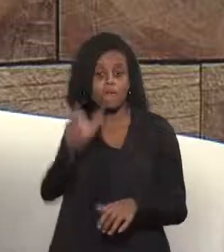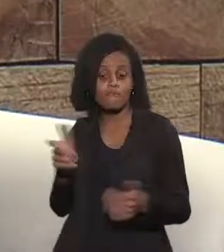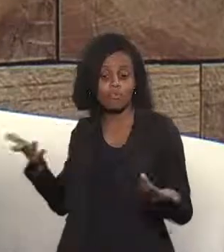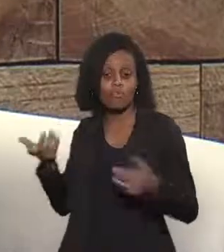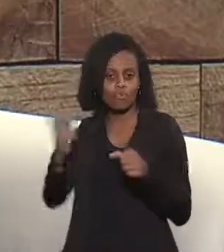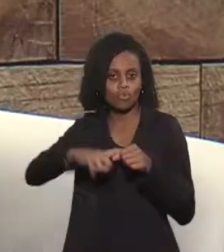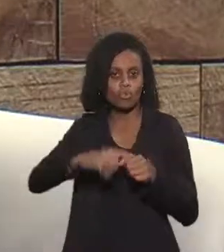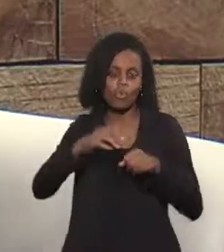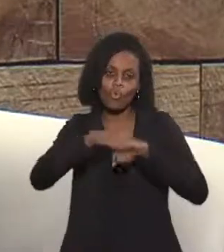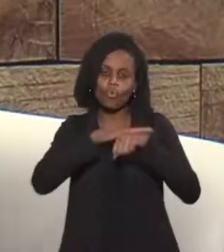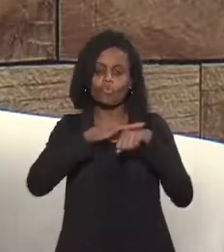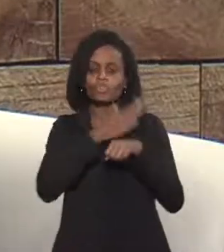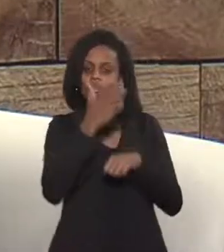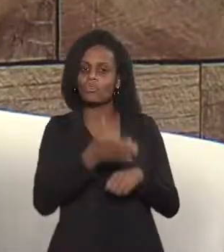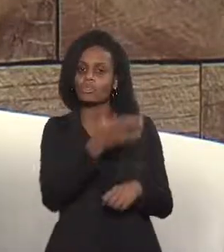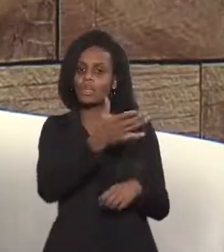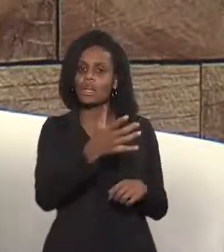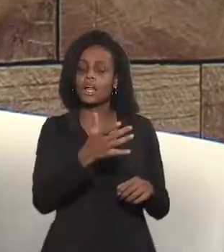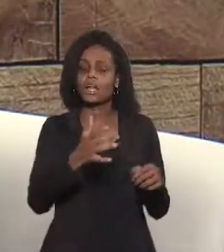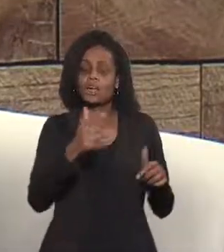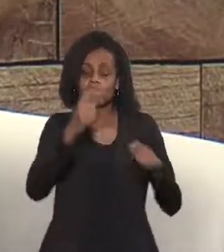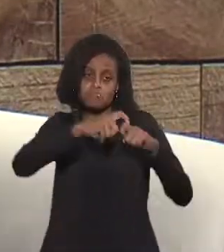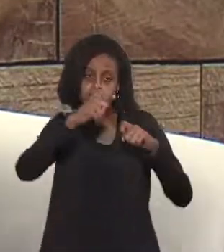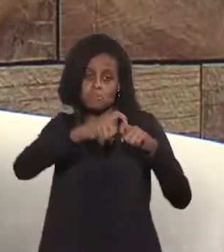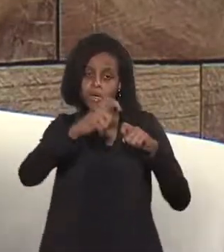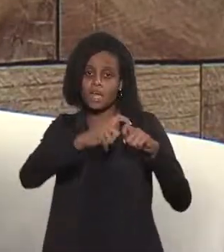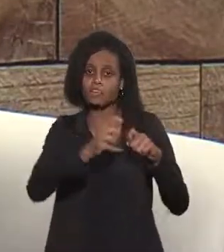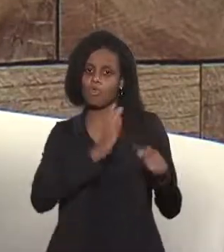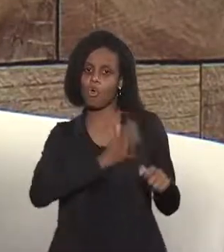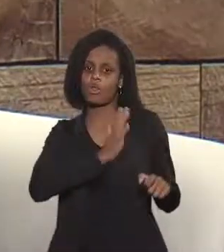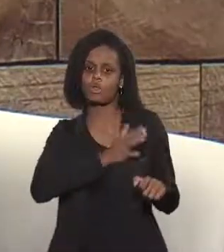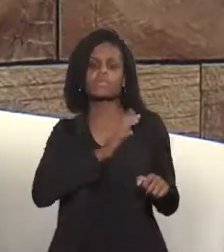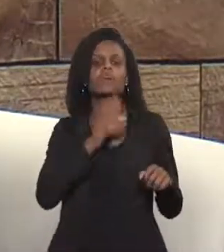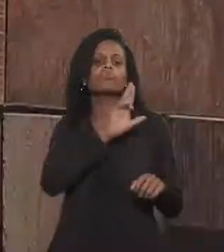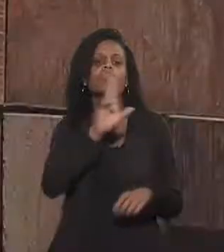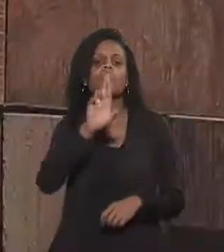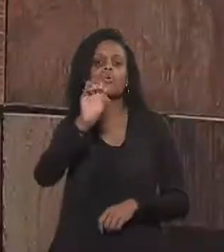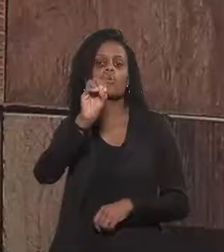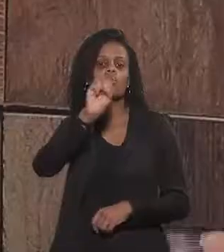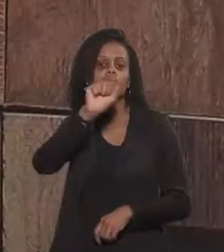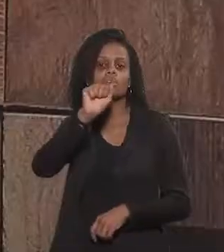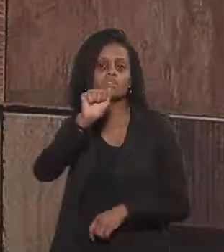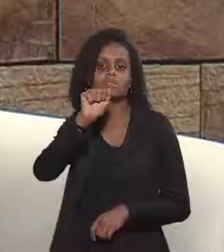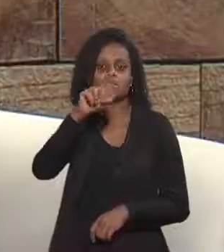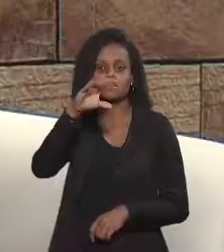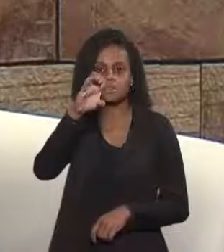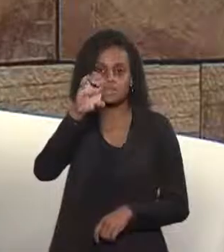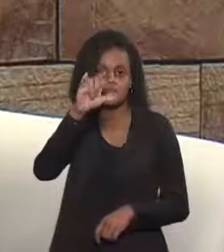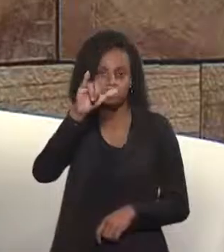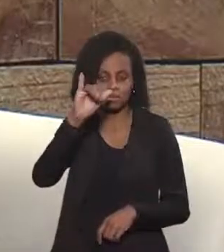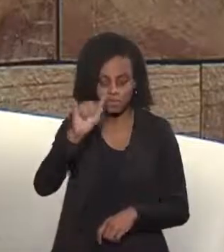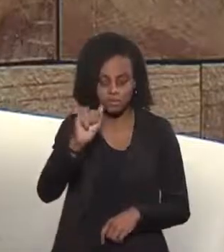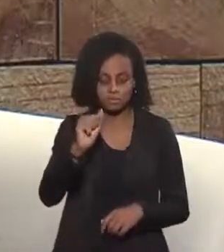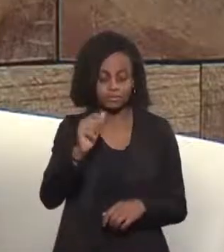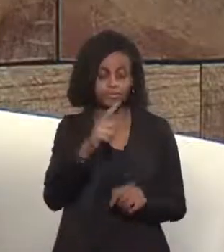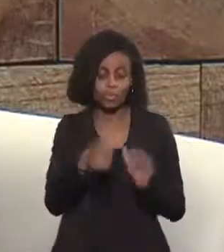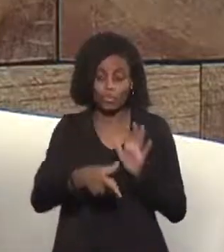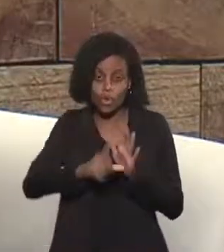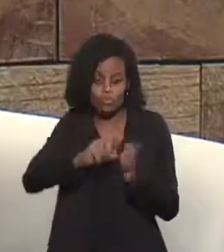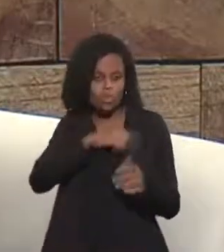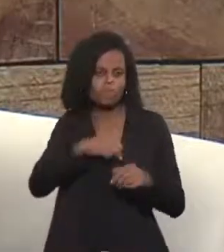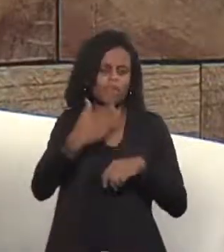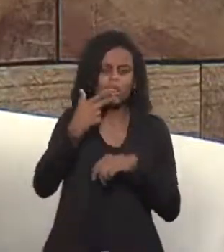O Perfil está de volta conversando hoje com a cardiologista pediátrica, doutora Rosa Célia. Doutora Rosa, no bloco anterior